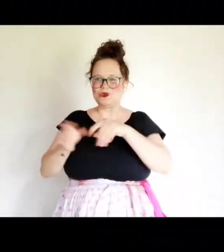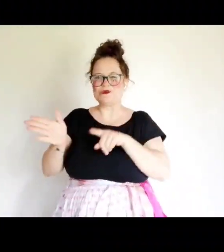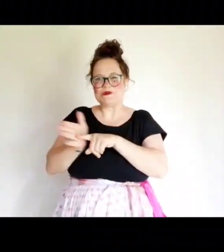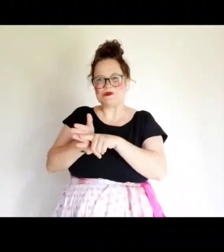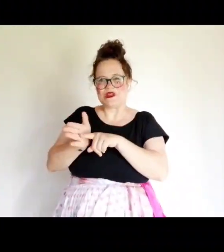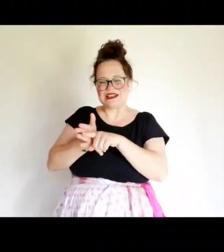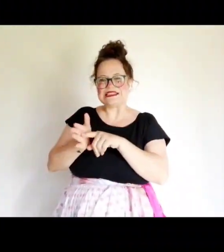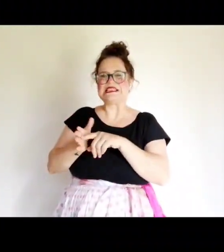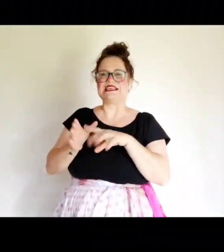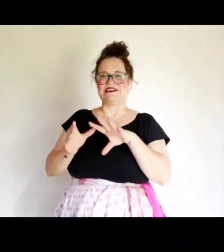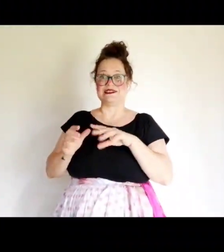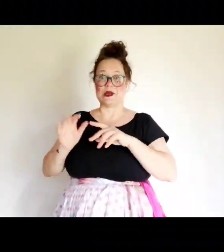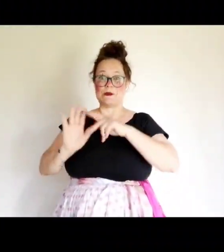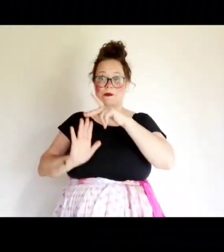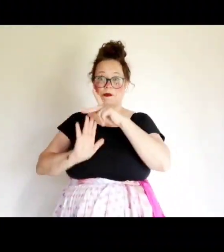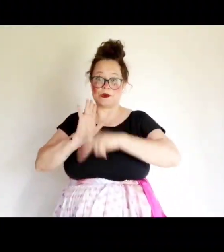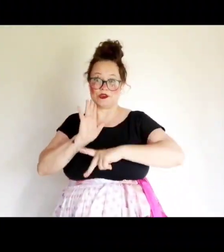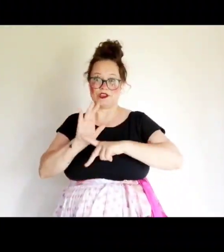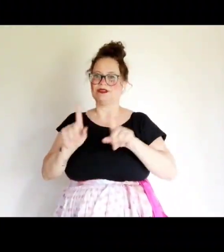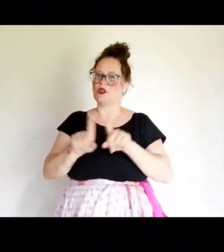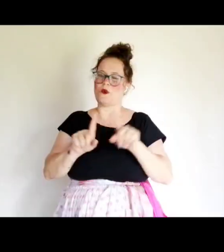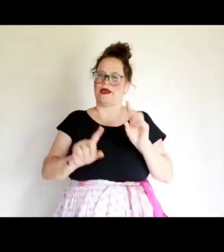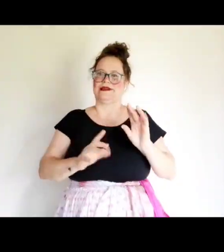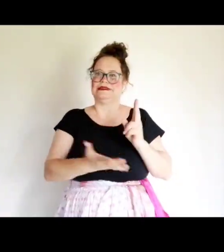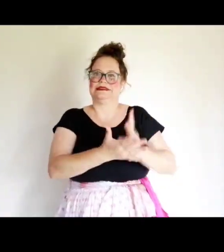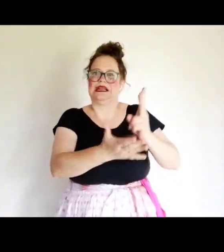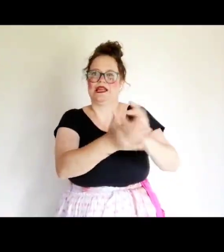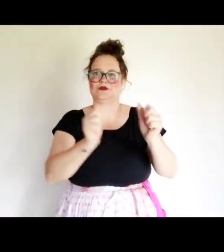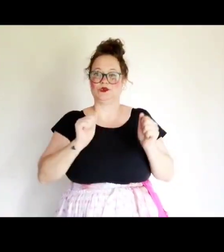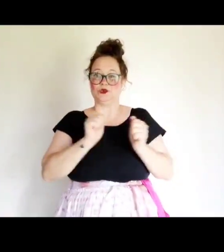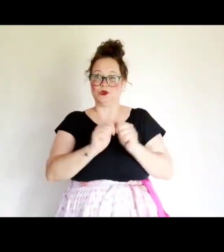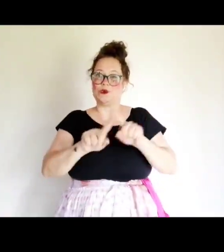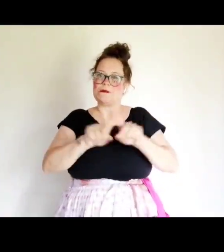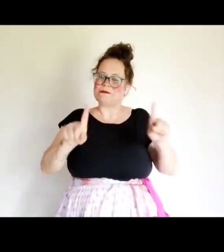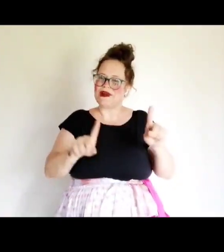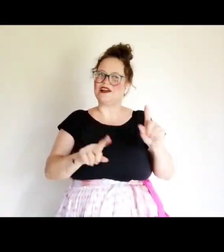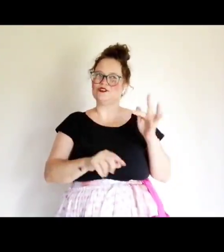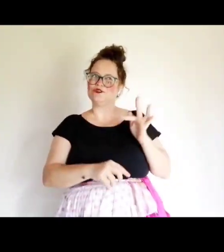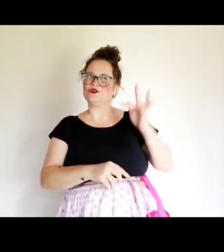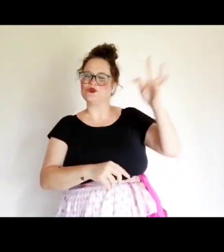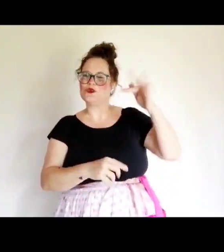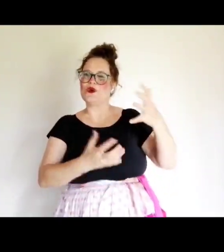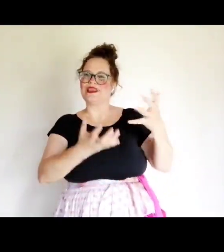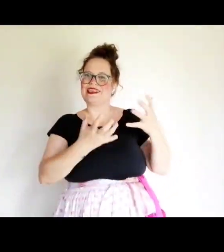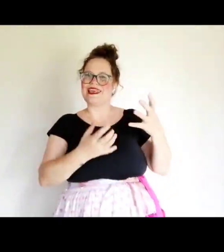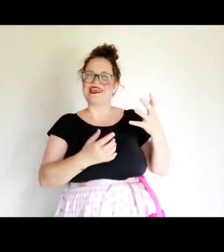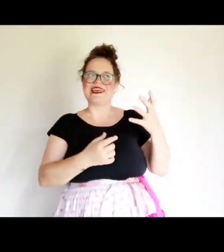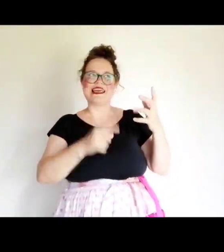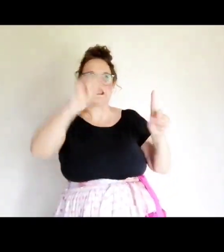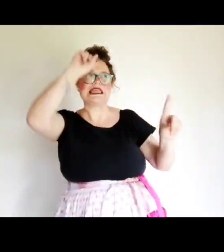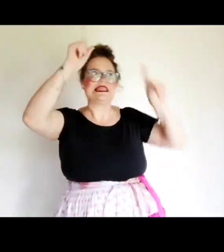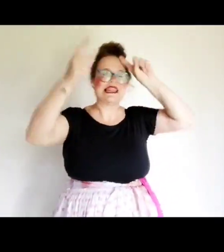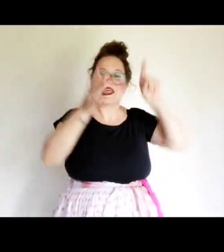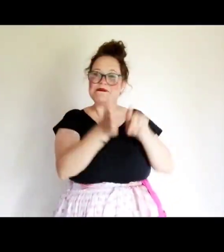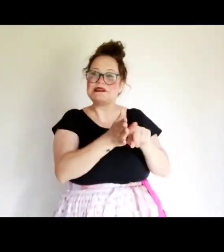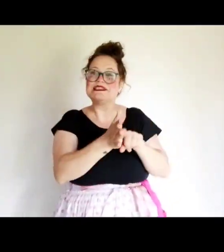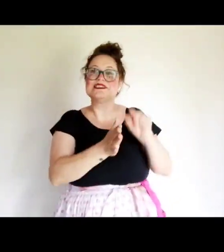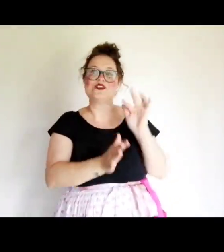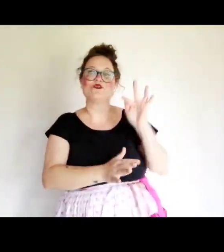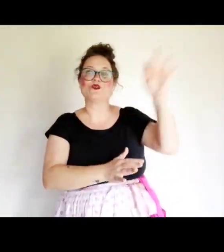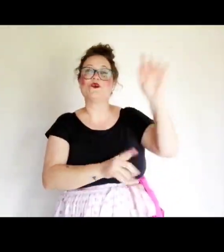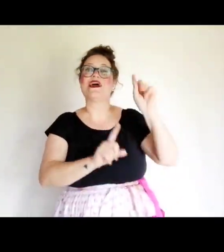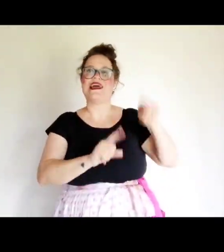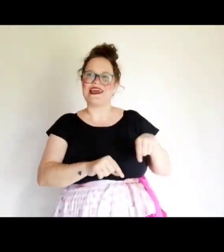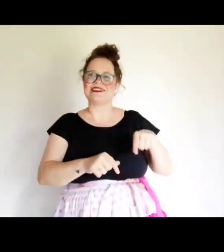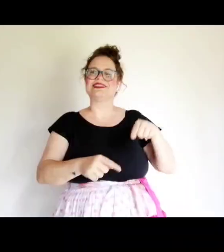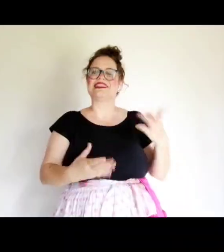desse projeto, não de uma forma tão atuante, né, que mais tarde essa pesquisa ela despertou 1000 ideias. Uma das ideias